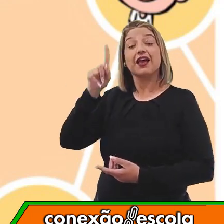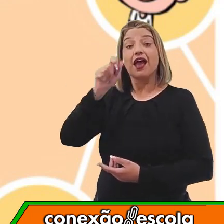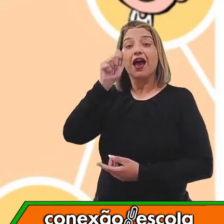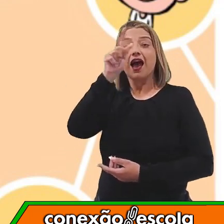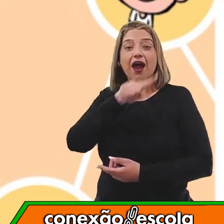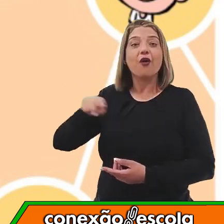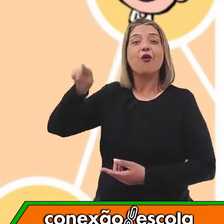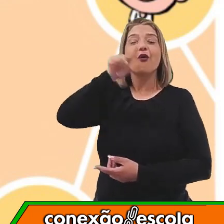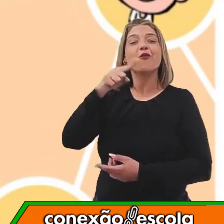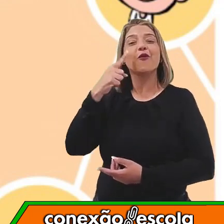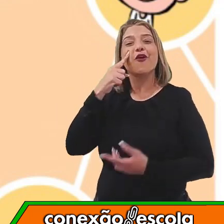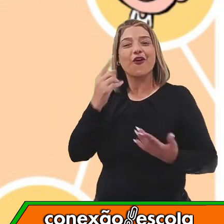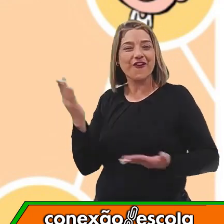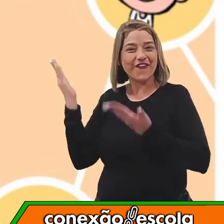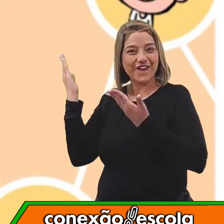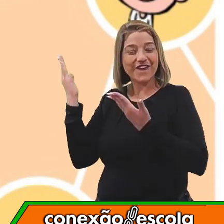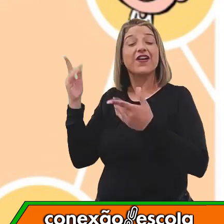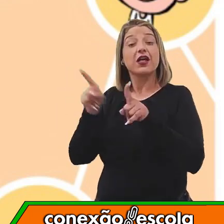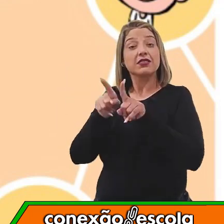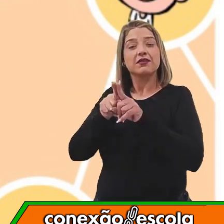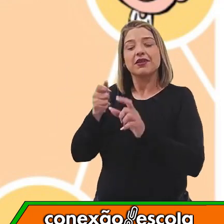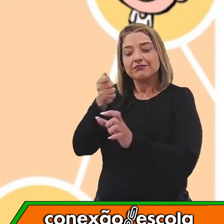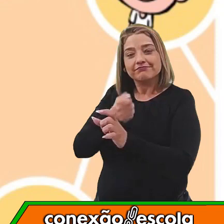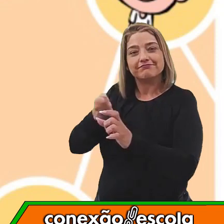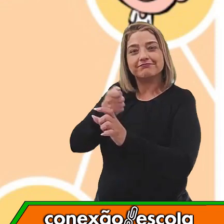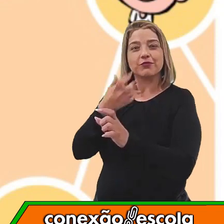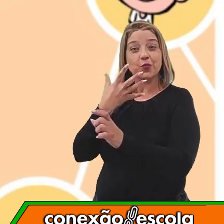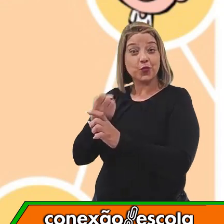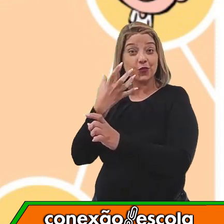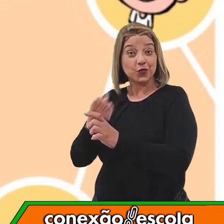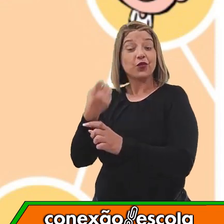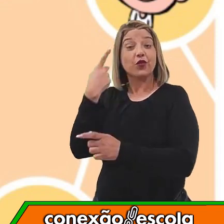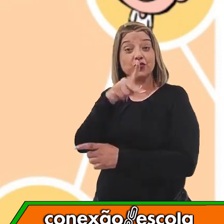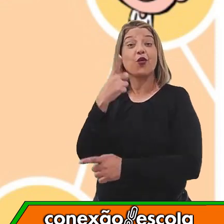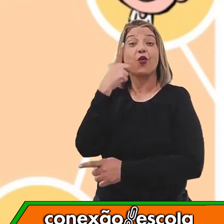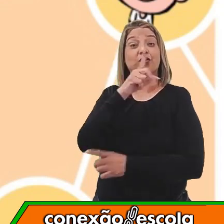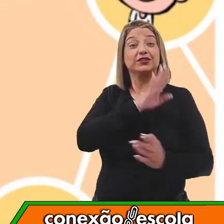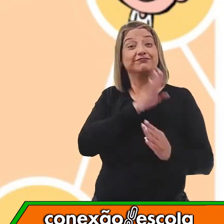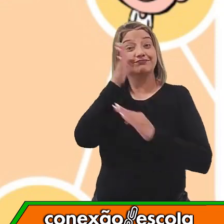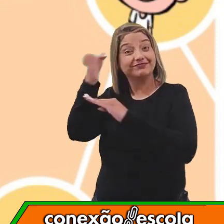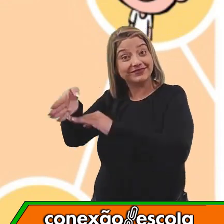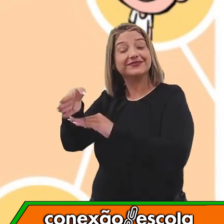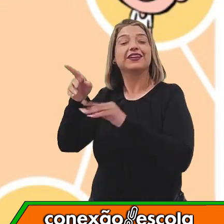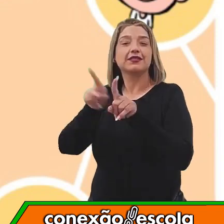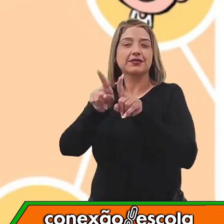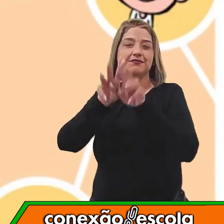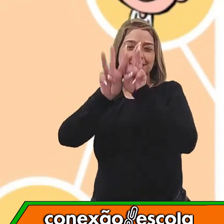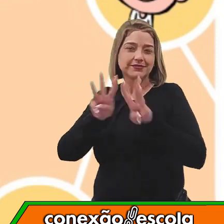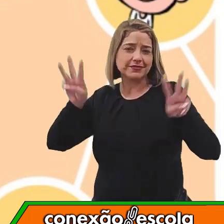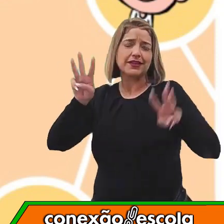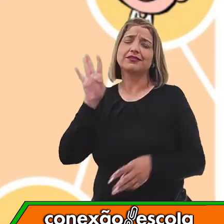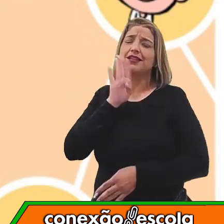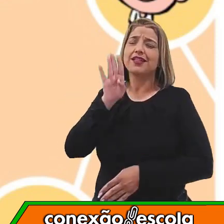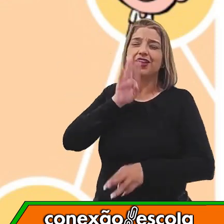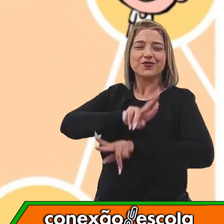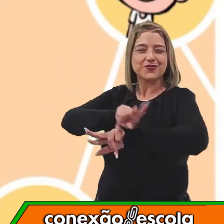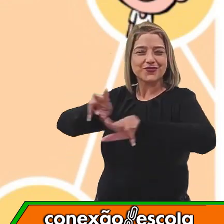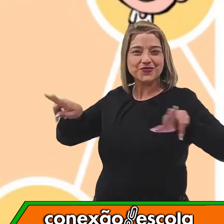mesmo. Ou aproxima a câmera do seu celular, desse QR Code vai aparecer aí na sua tela e vai lá no site dele. Tem muita coisa legal, viu,